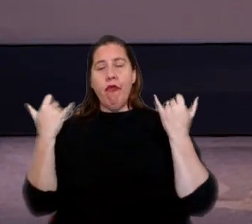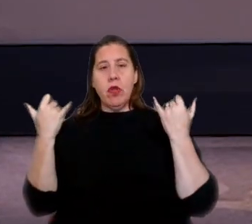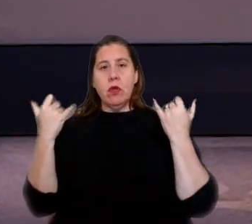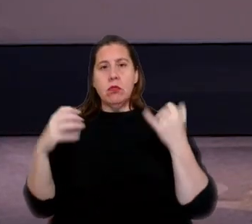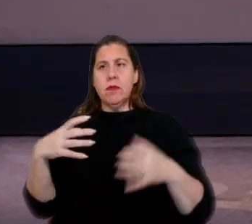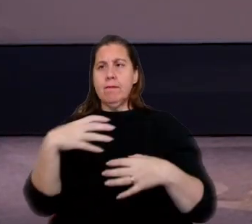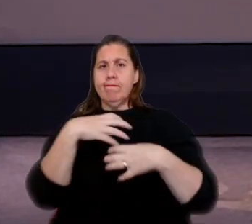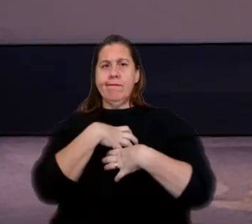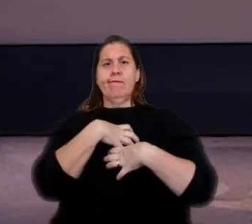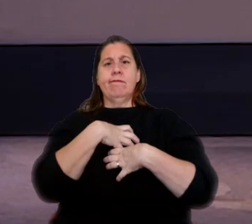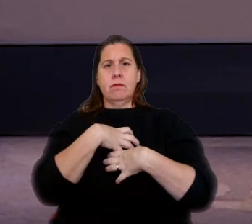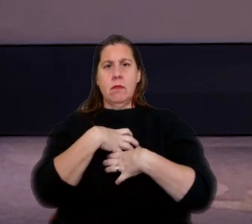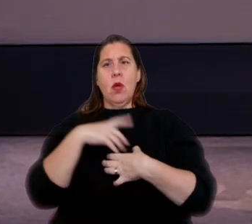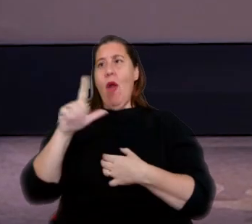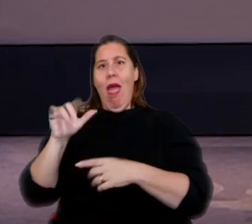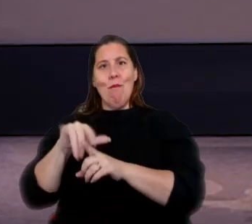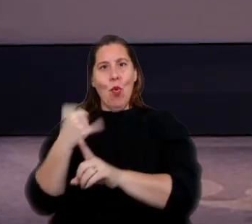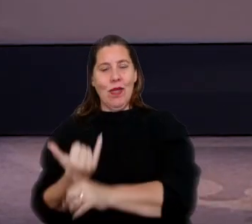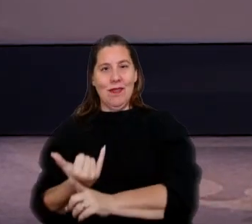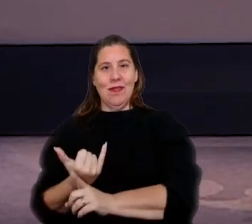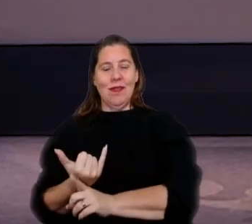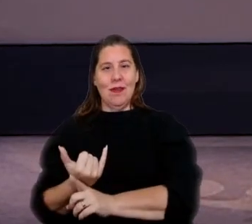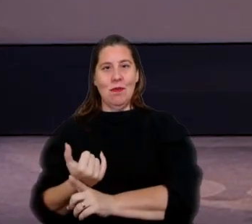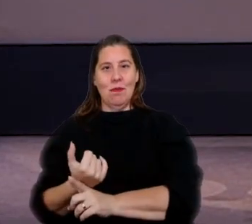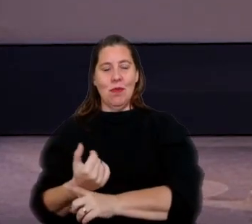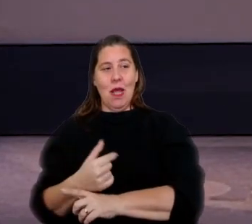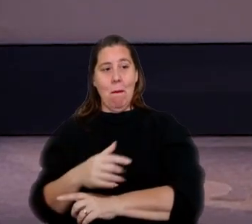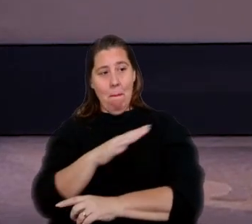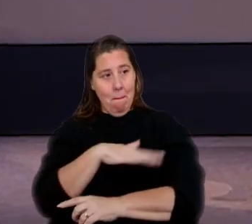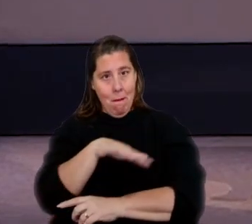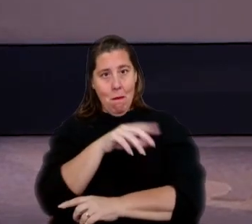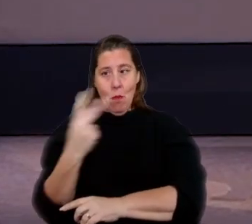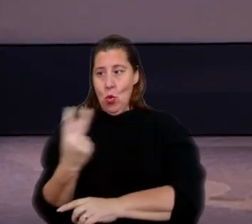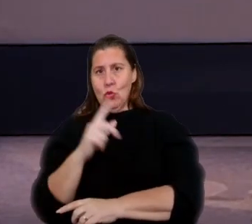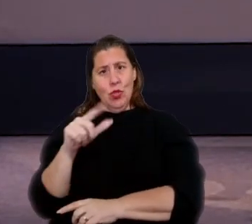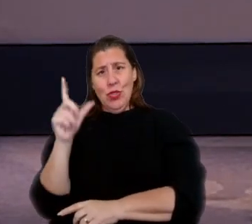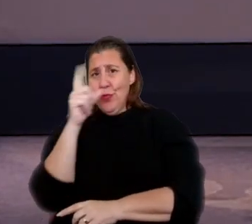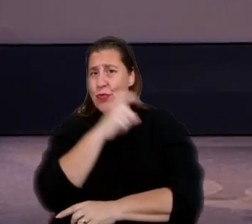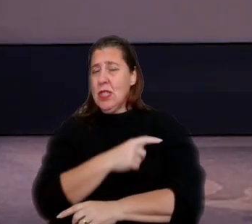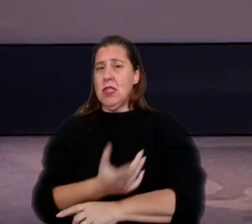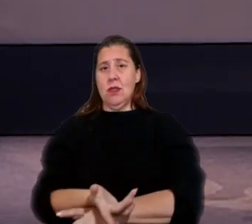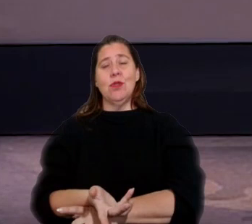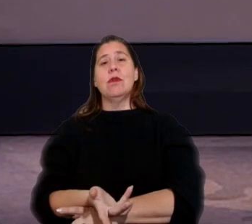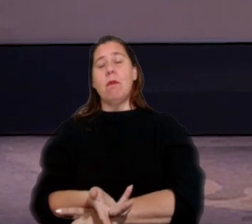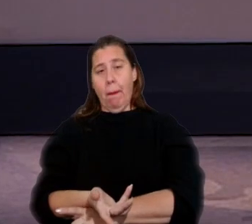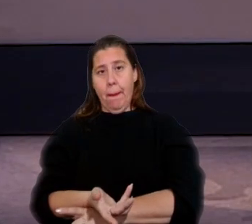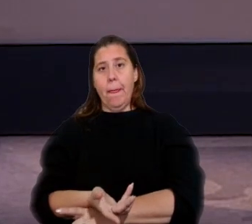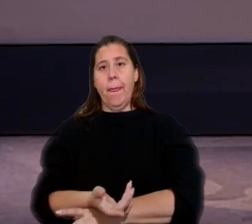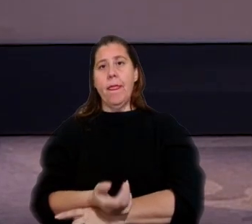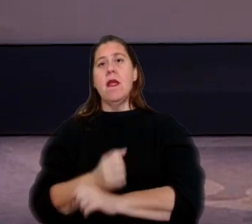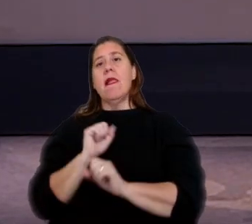ouviu aquilo teve aquele efeito. Então é, né? Porque para eles foi terrível,